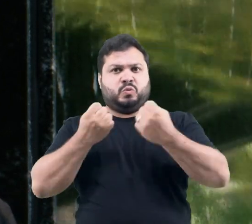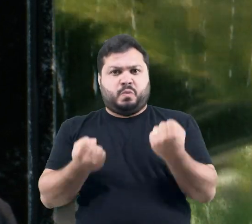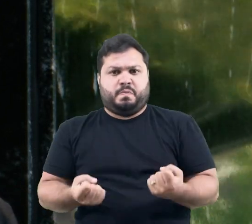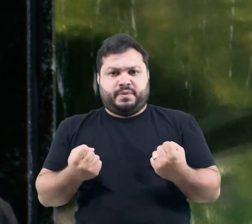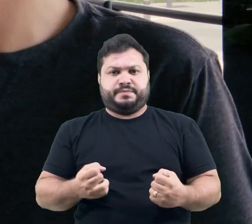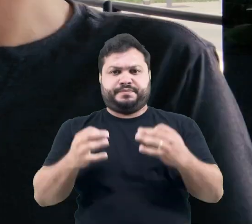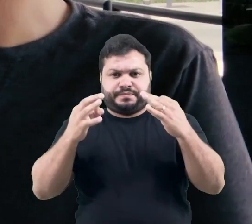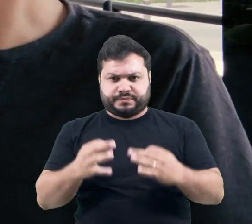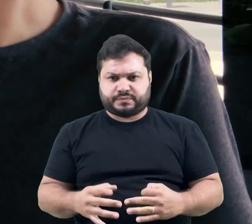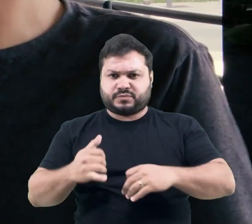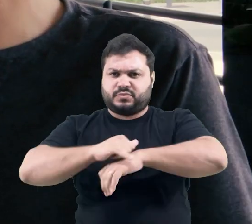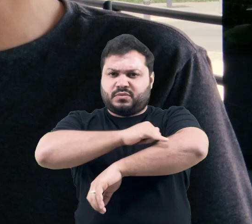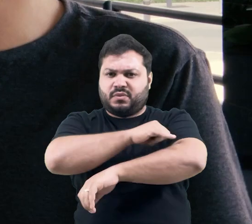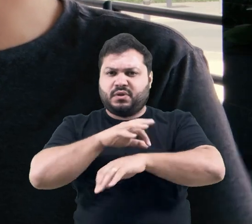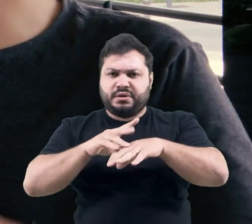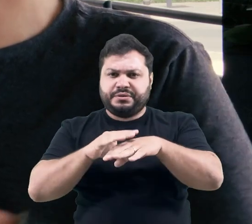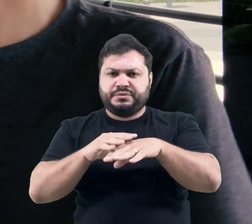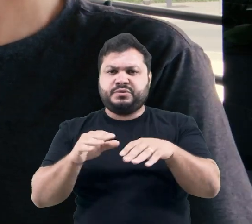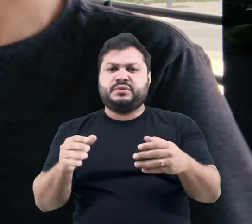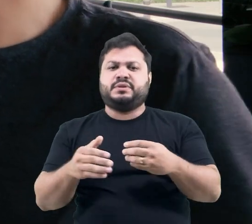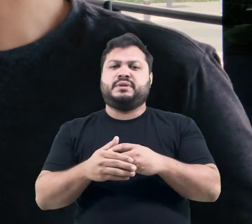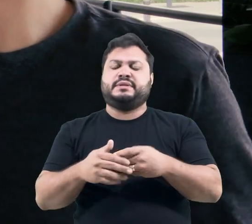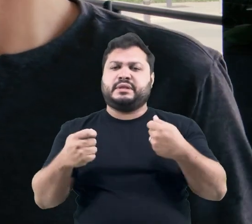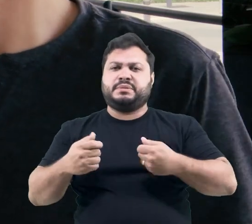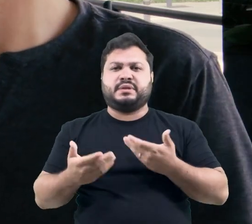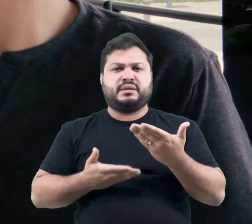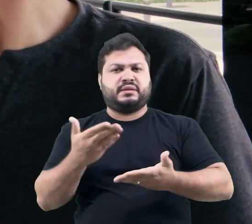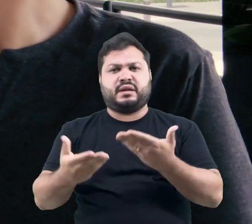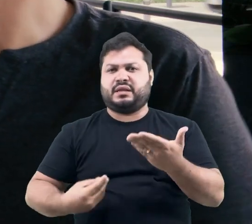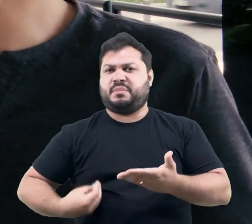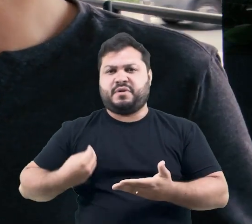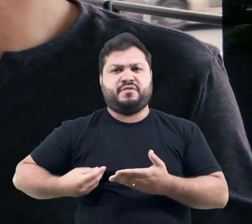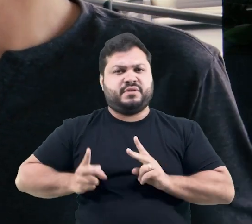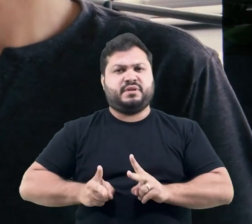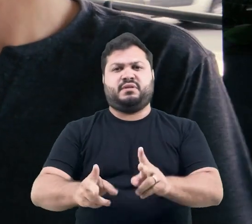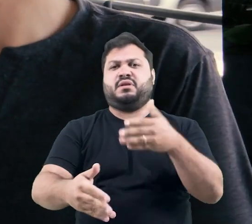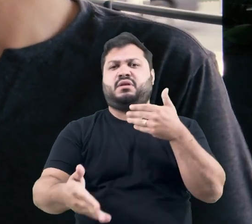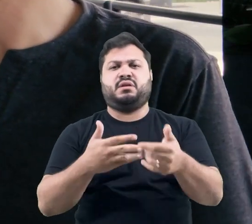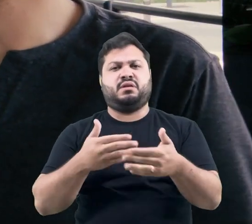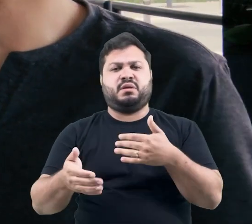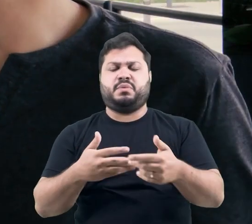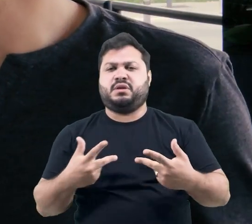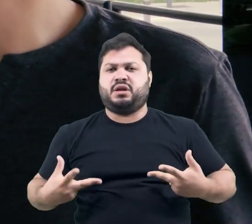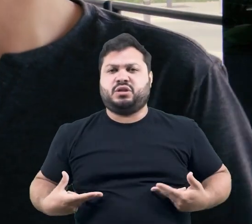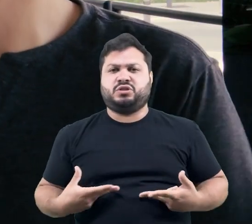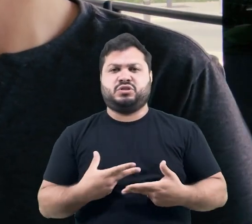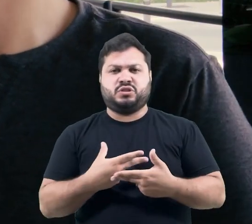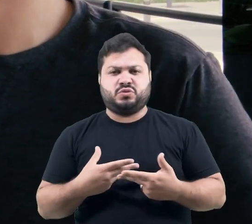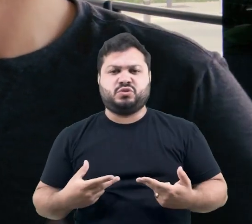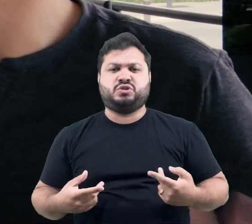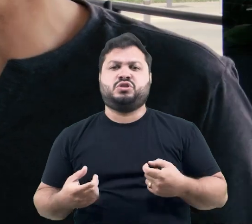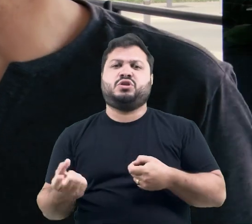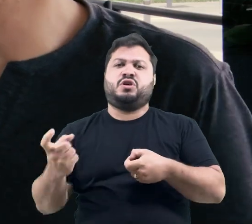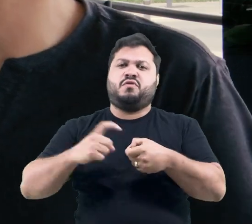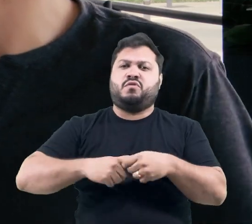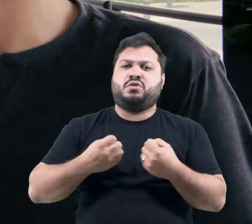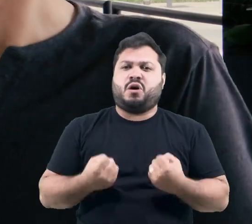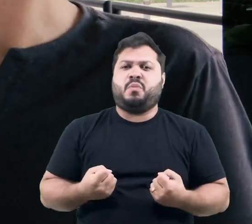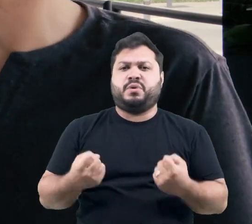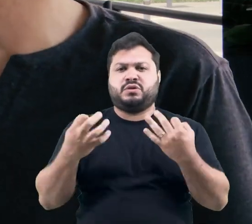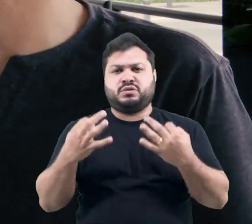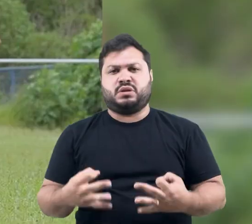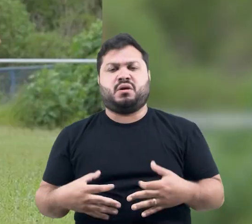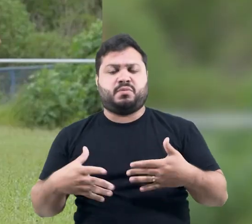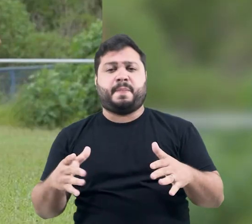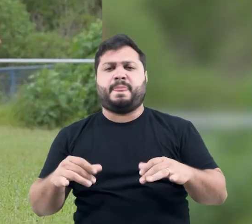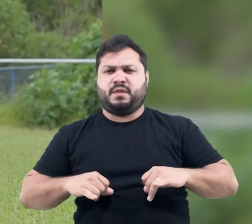peso em dia. A obesidade é uma doença que você tem que tratar ela pro resto da sua vida, independente de cirurgia, de voltar ao peso ideal e